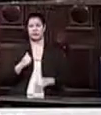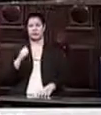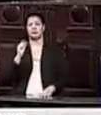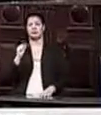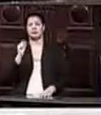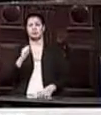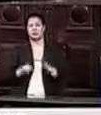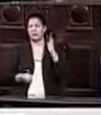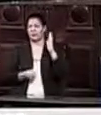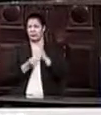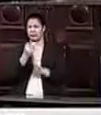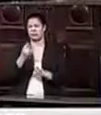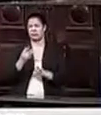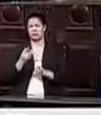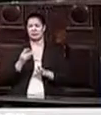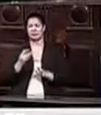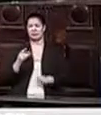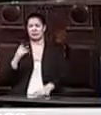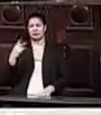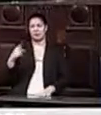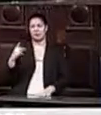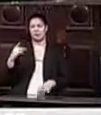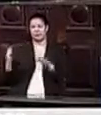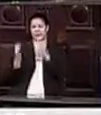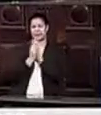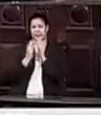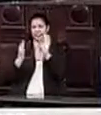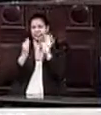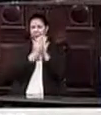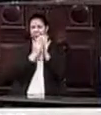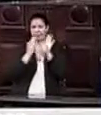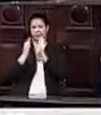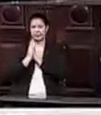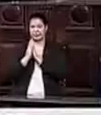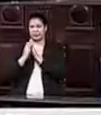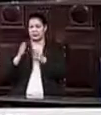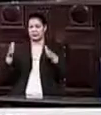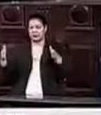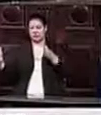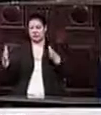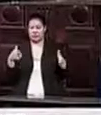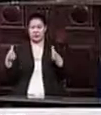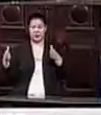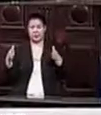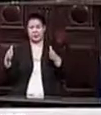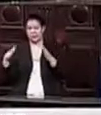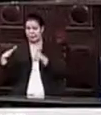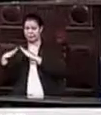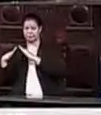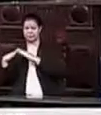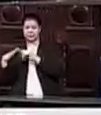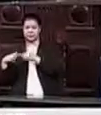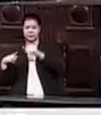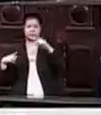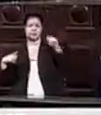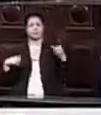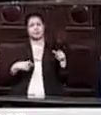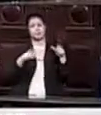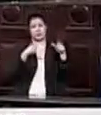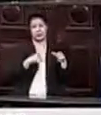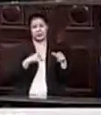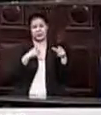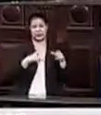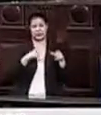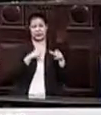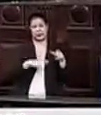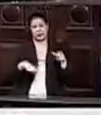as inúmeras abordagens que sofriam, né, no deslocamento de casa para o local